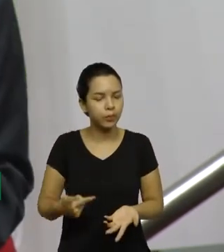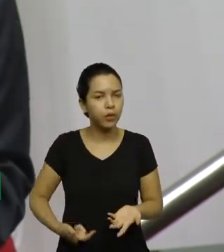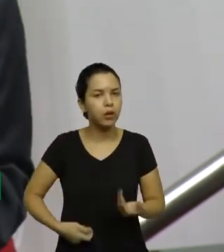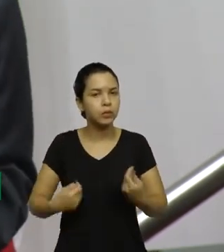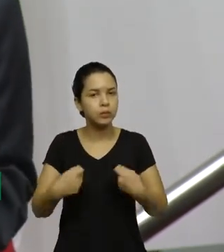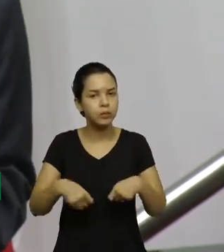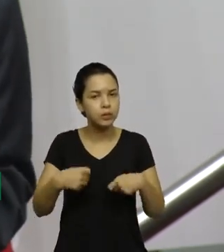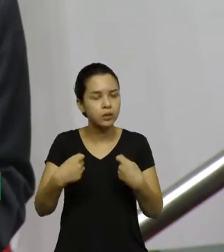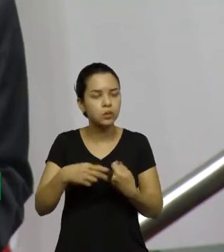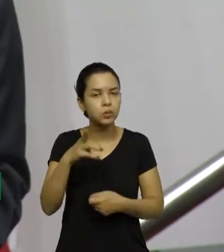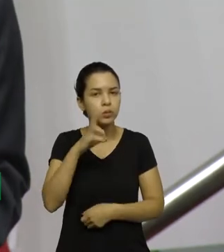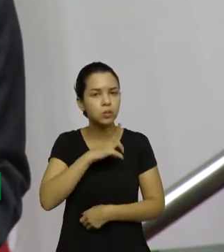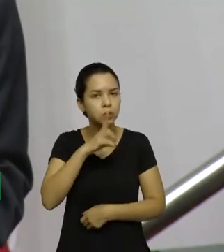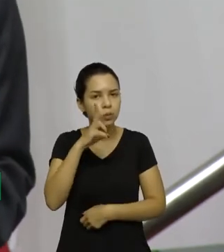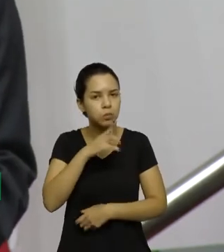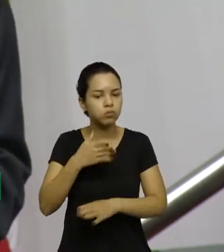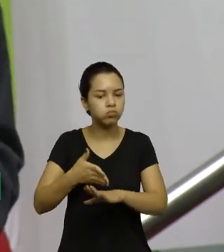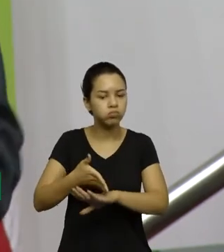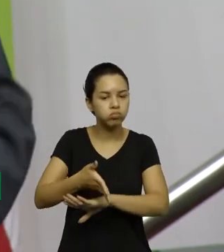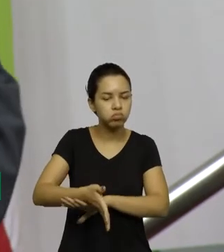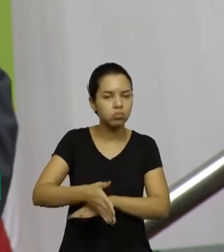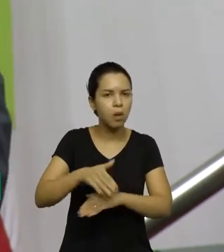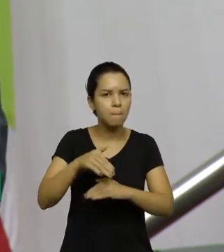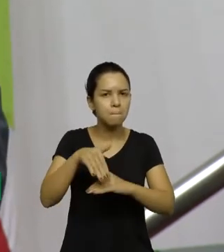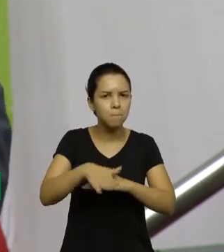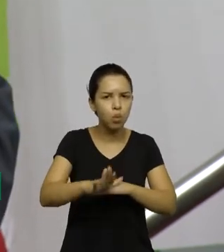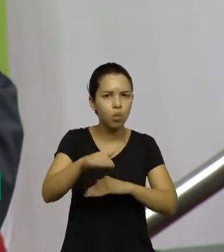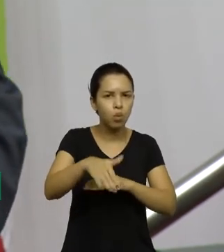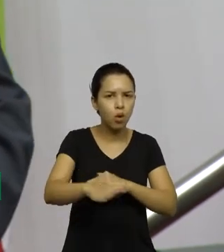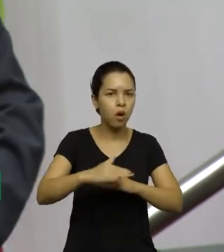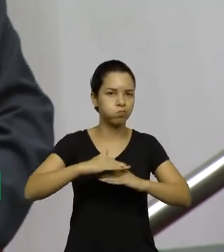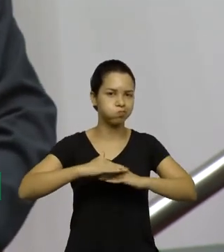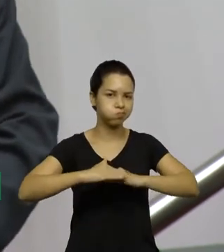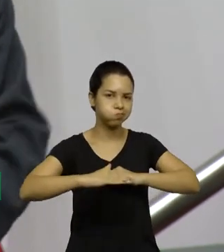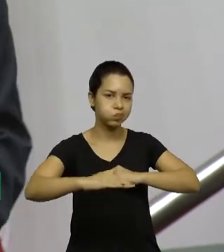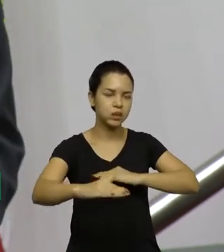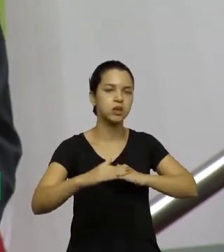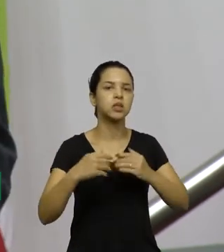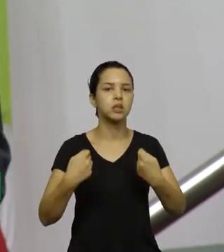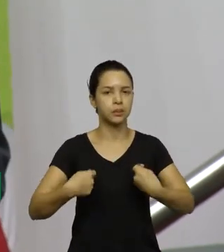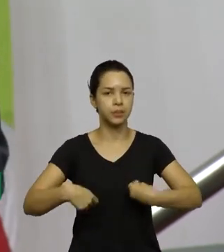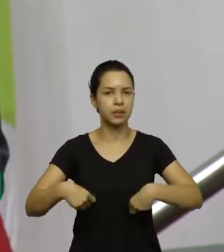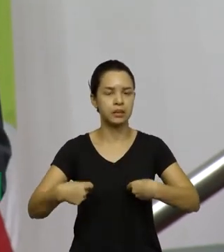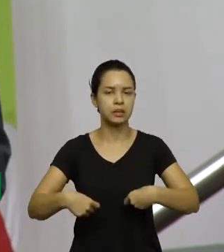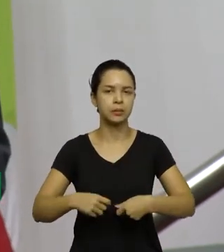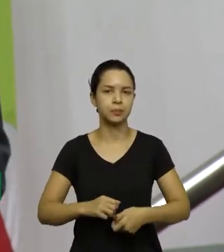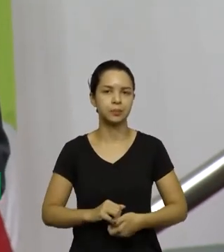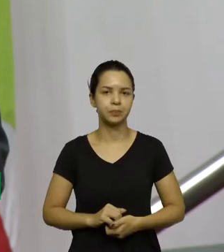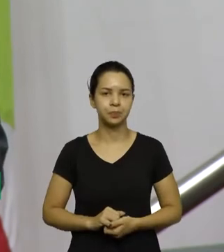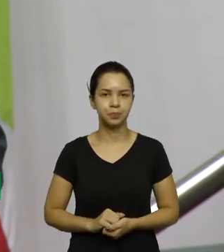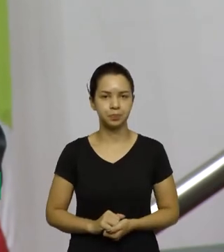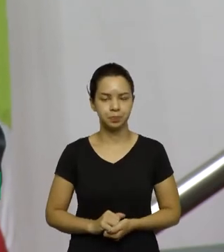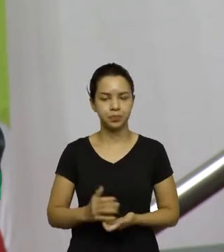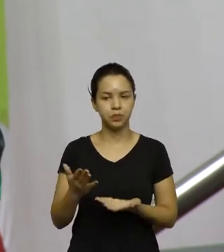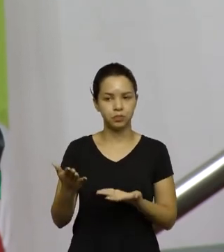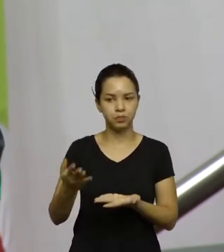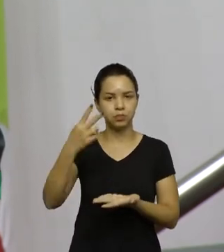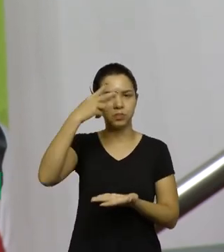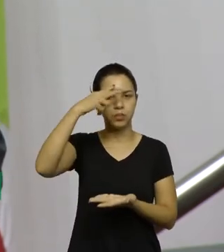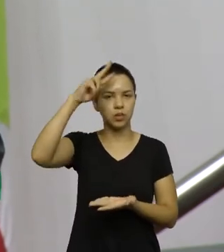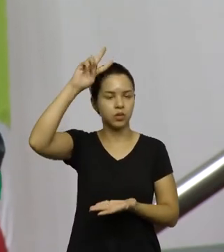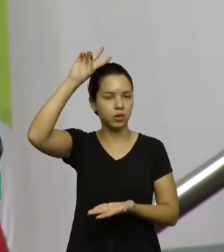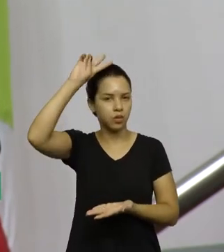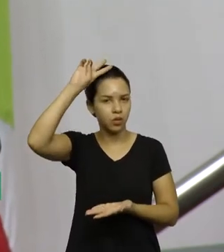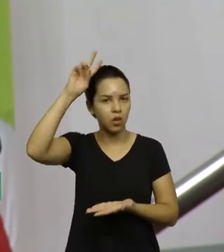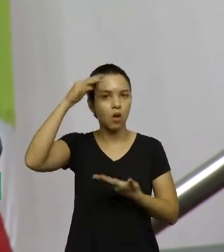emergencialmente, essas operações tapa-buraco. Deputado Vicente Caro Preso, lhe passa a palavra também. Obrigado, senhor